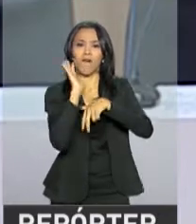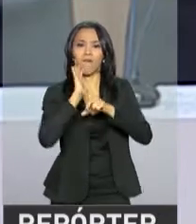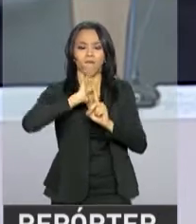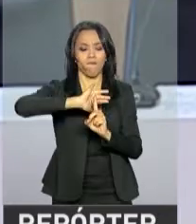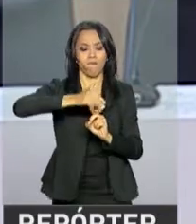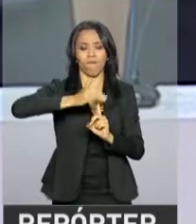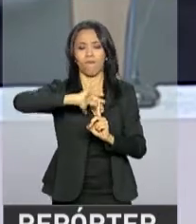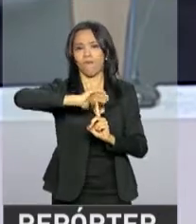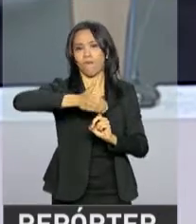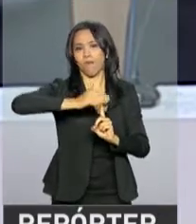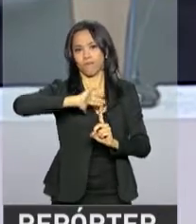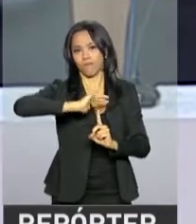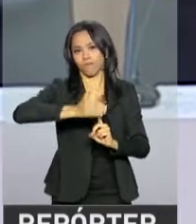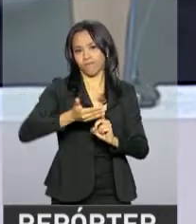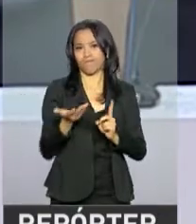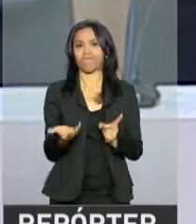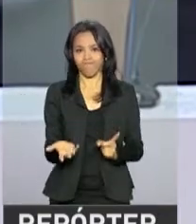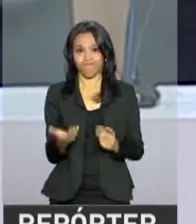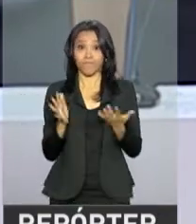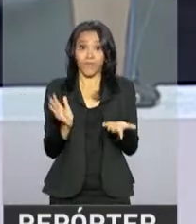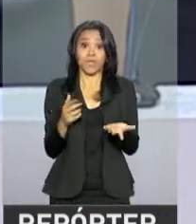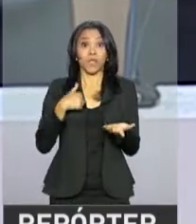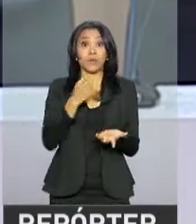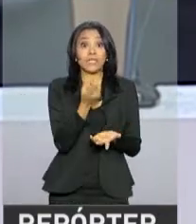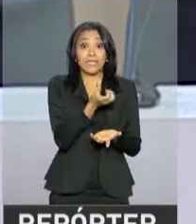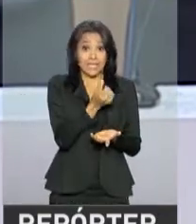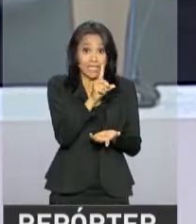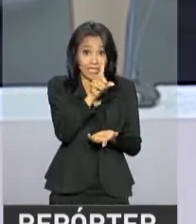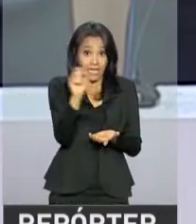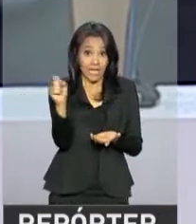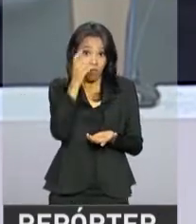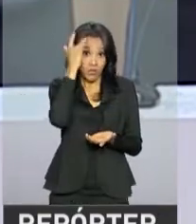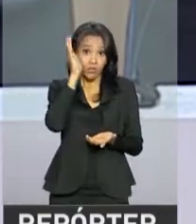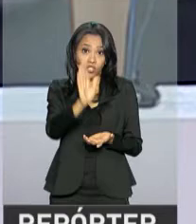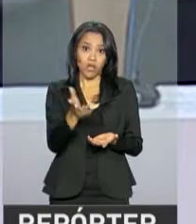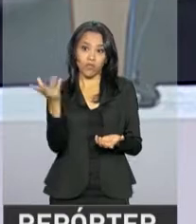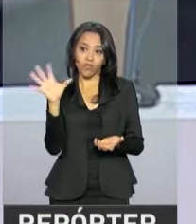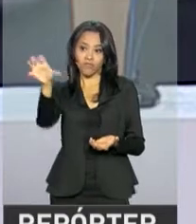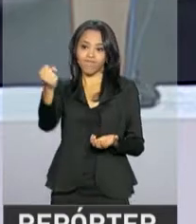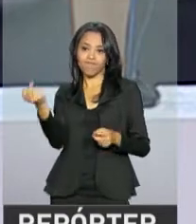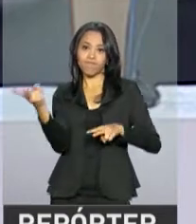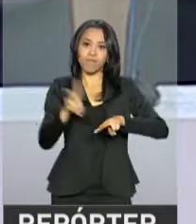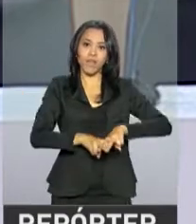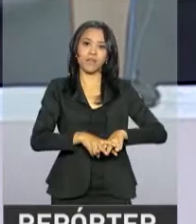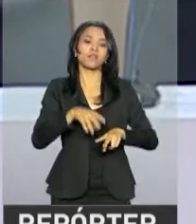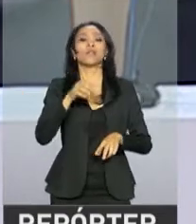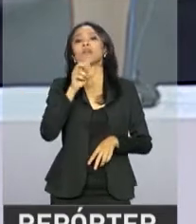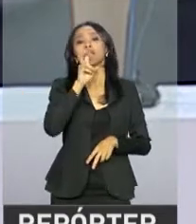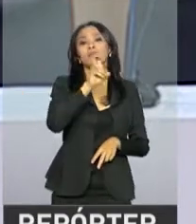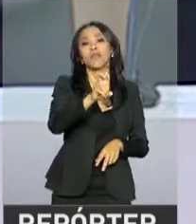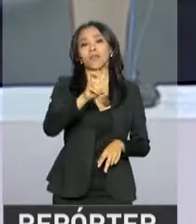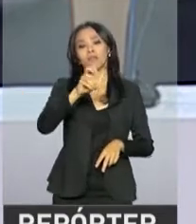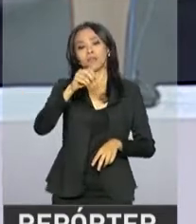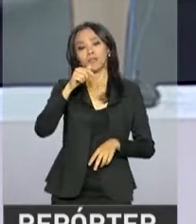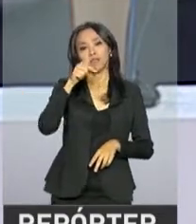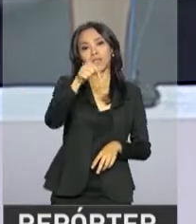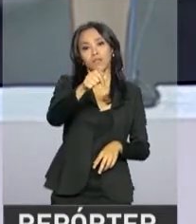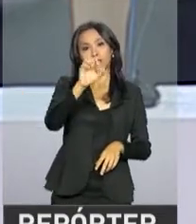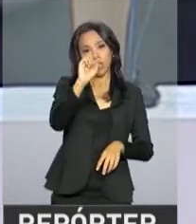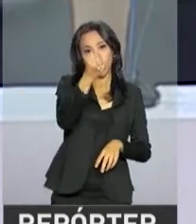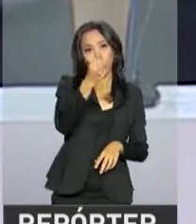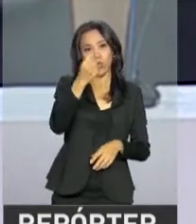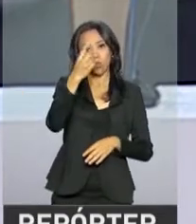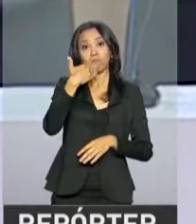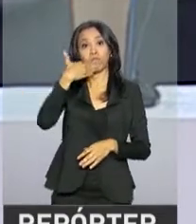flagrante. Até as 8h40 dessa manhã, 100 pessoas foram presas e foram emitidos 578